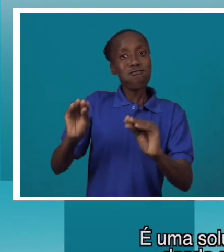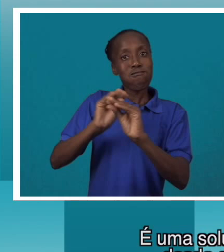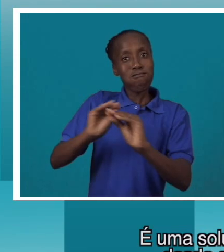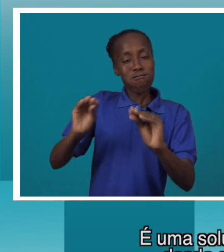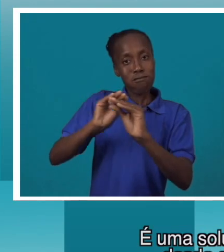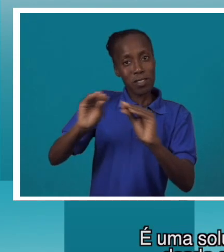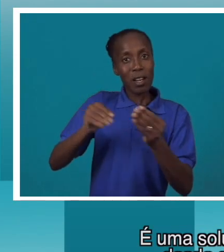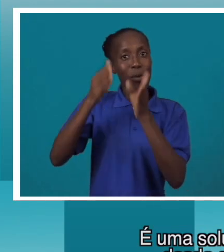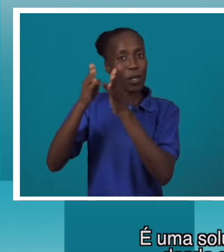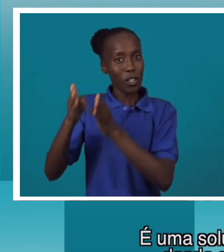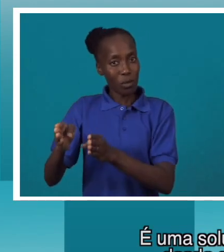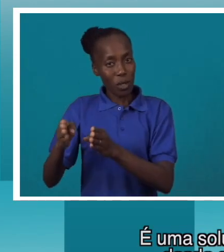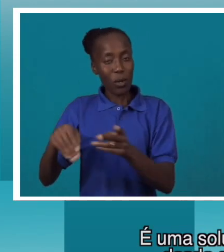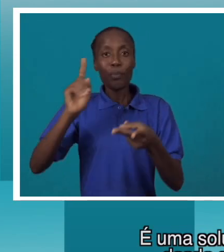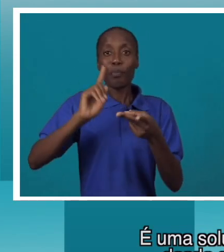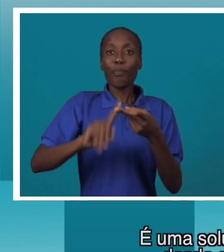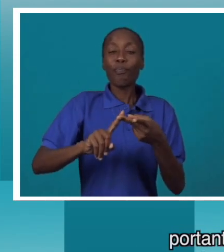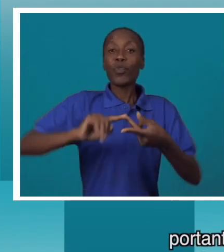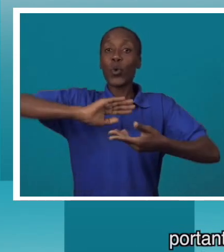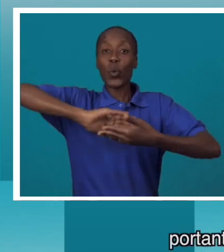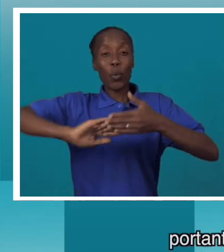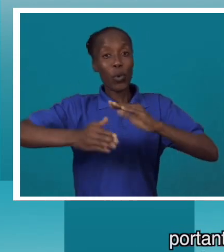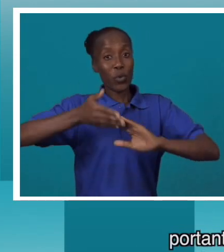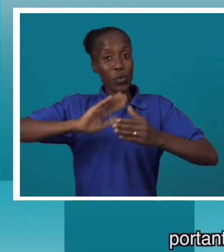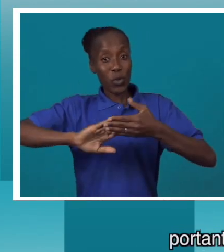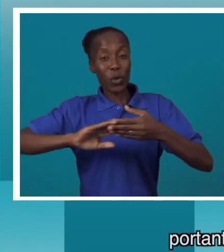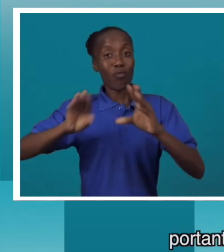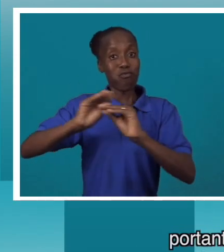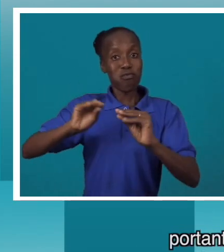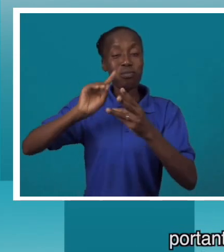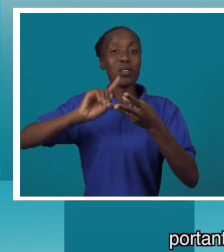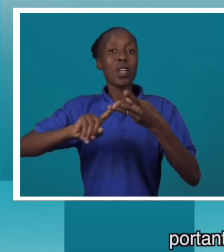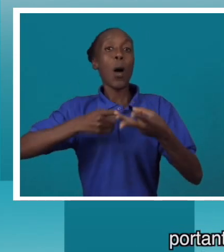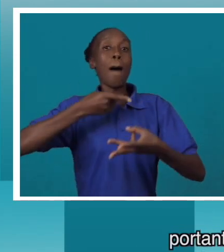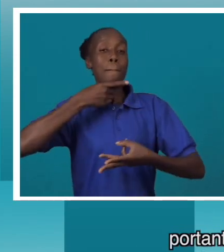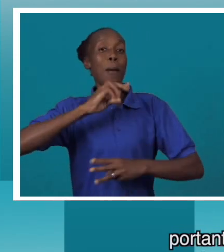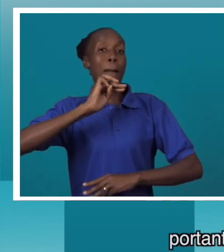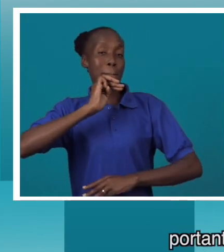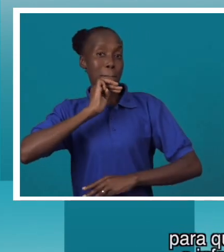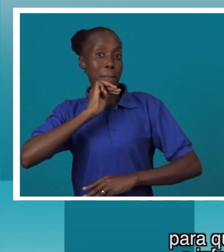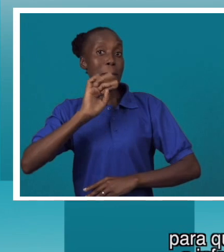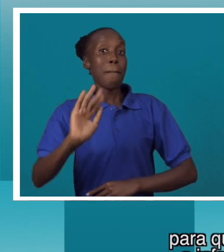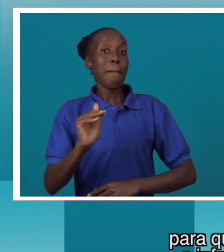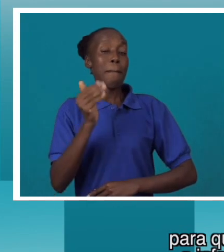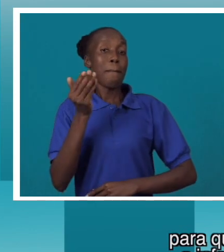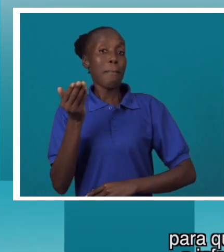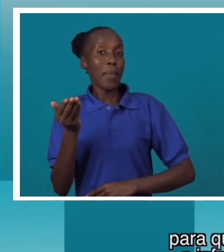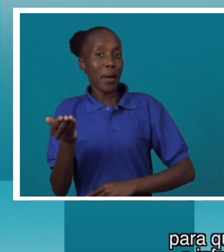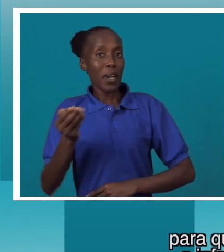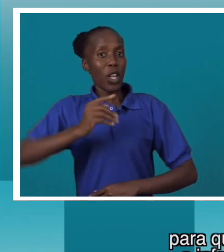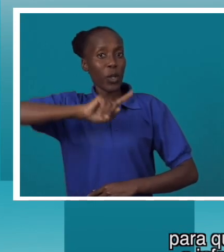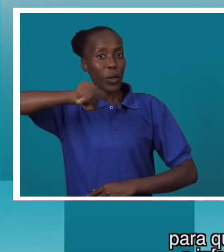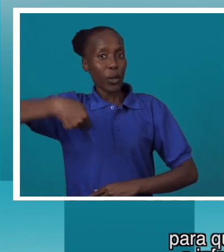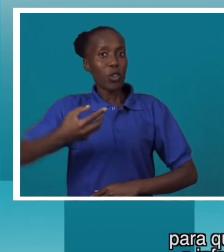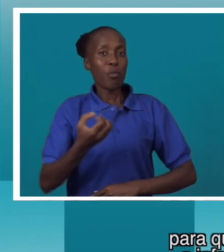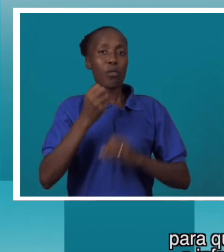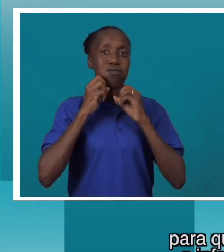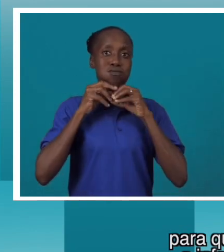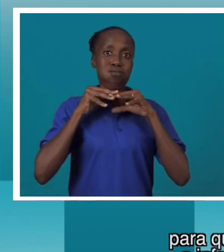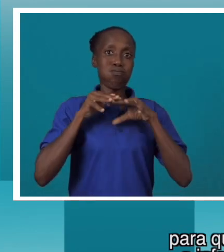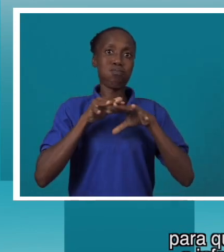da formação do ser e portanto dos professores e dos pais para que a gente possa